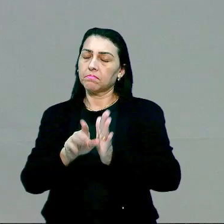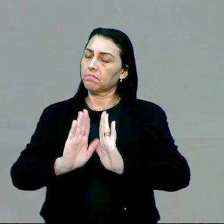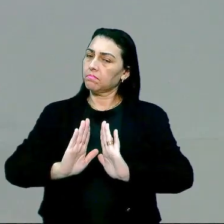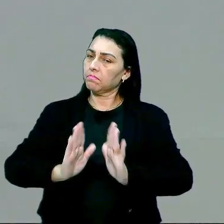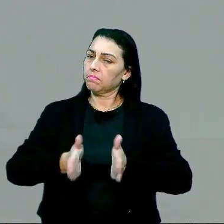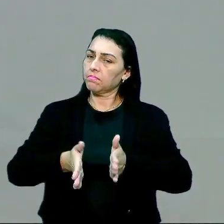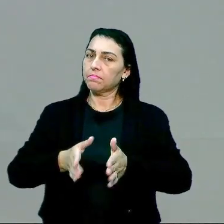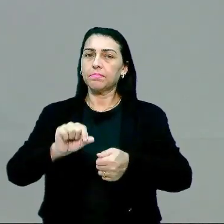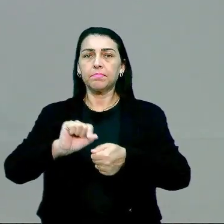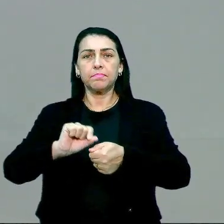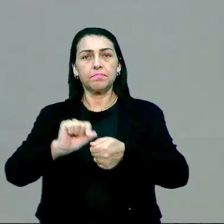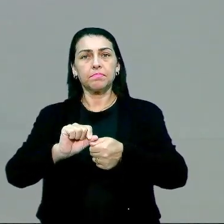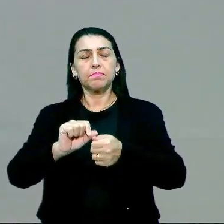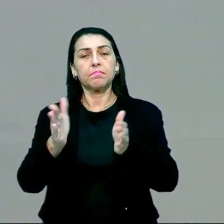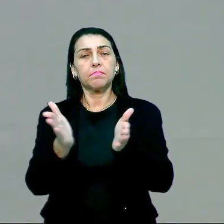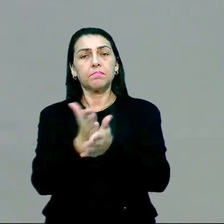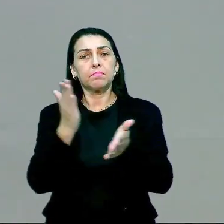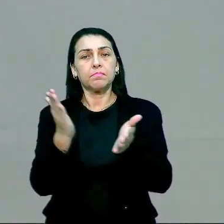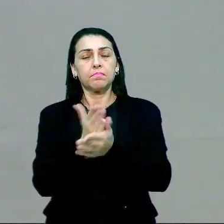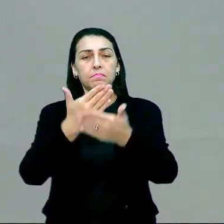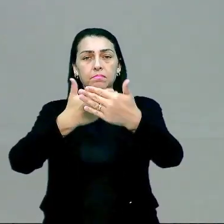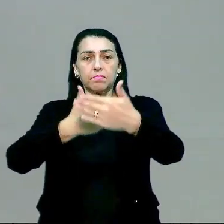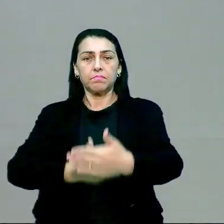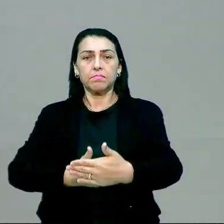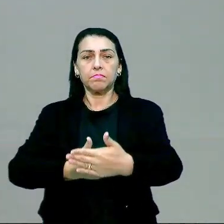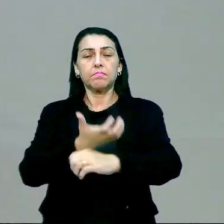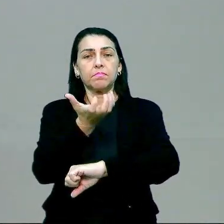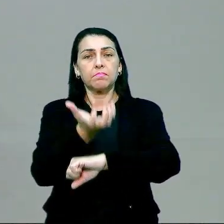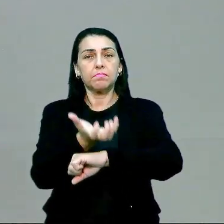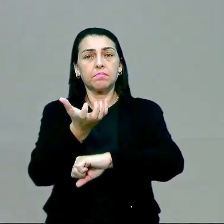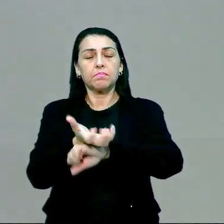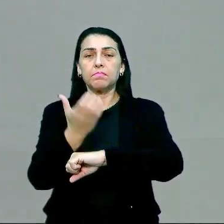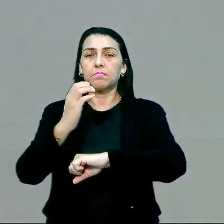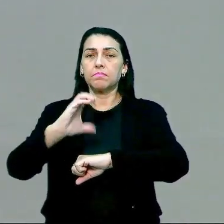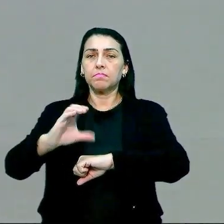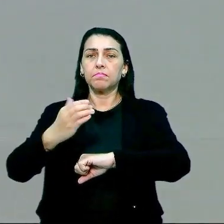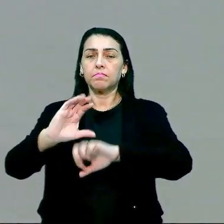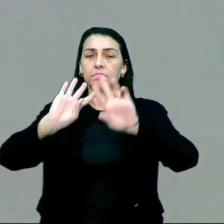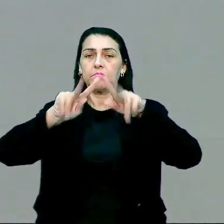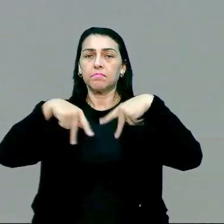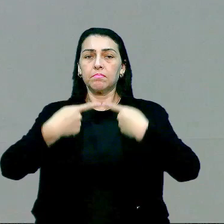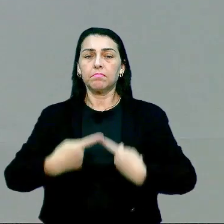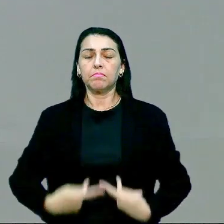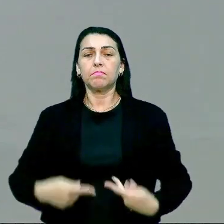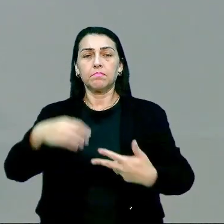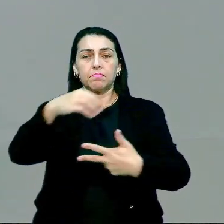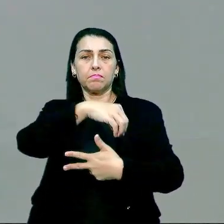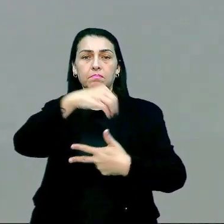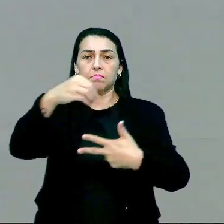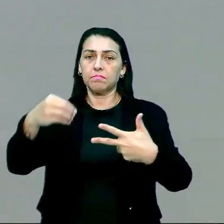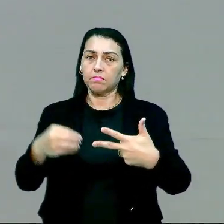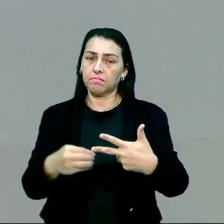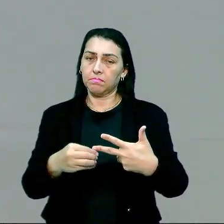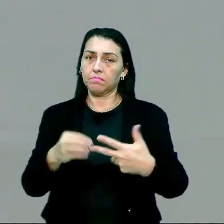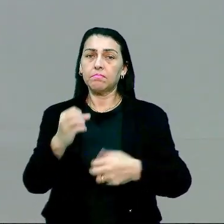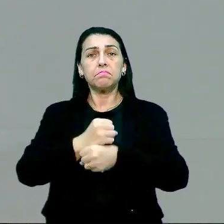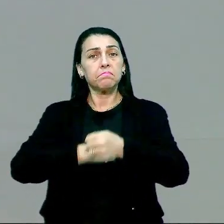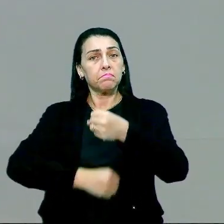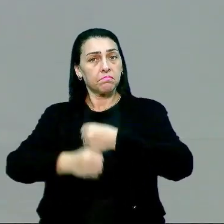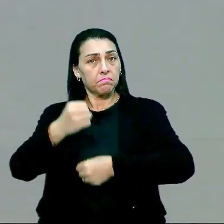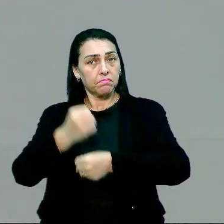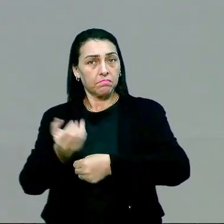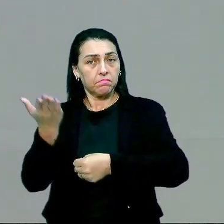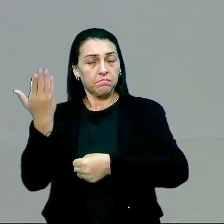fizeram parte do caderno de provas do componente de Ciências Humanas do Enem de anos, que eu